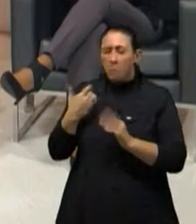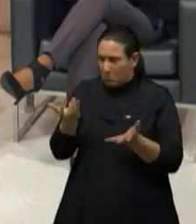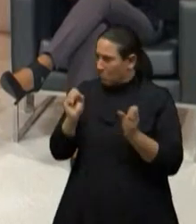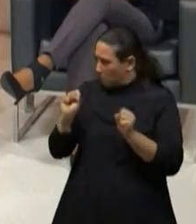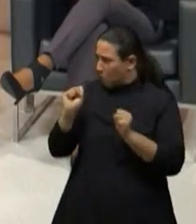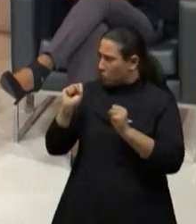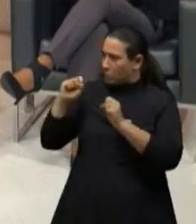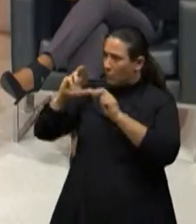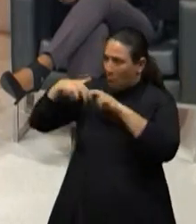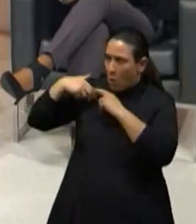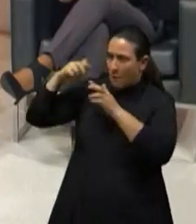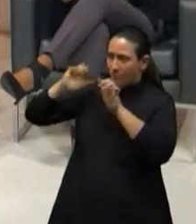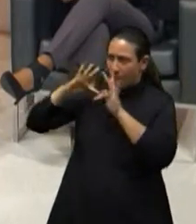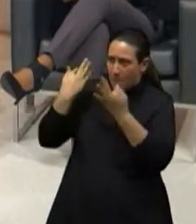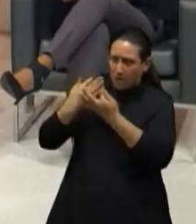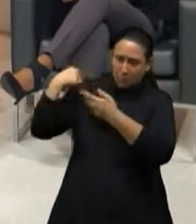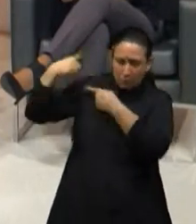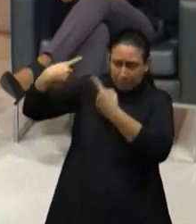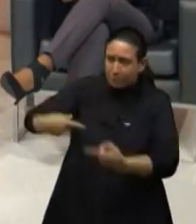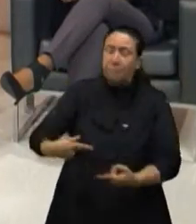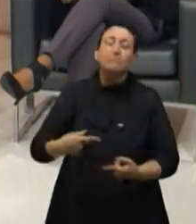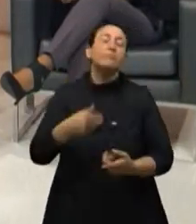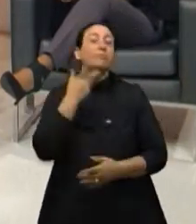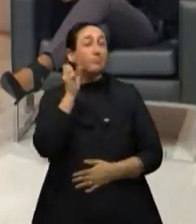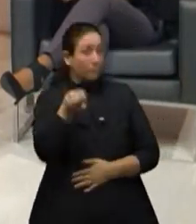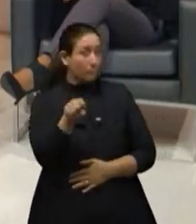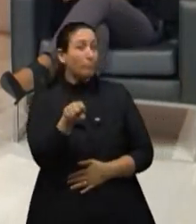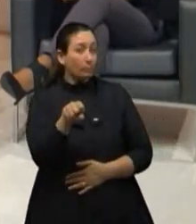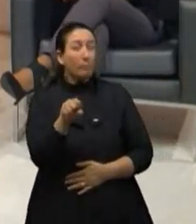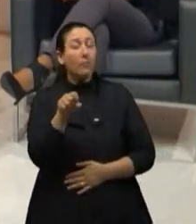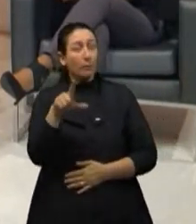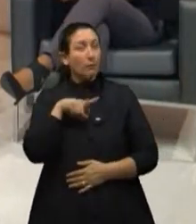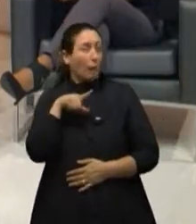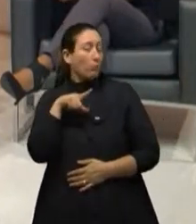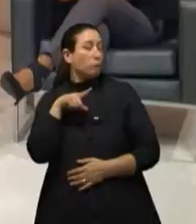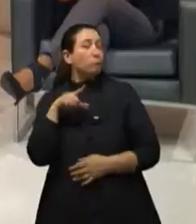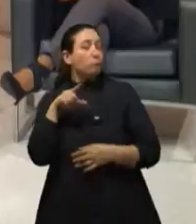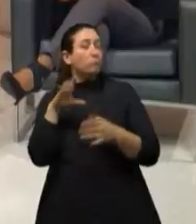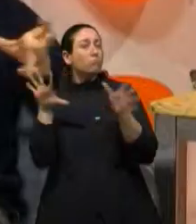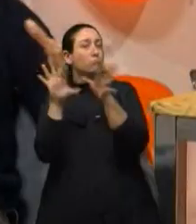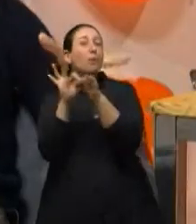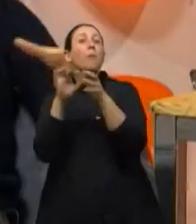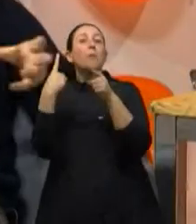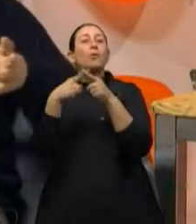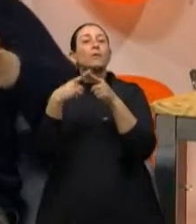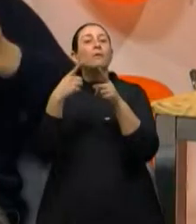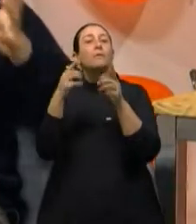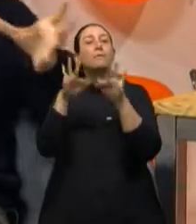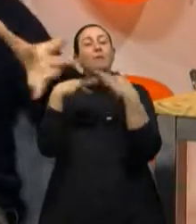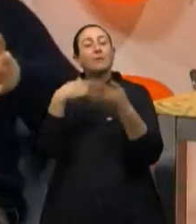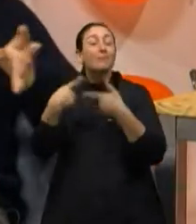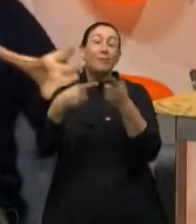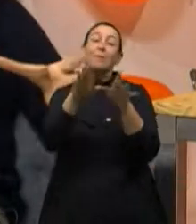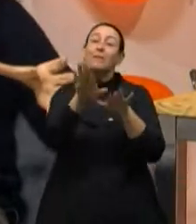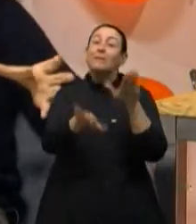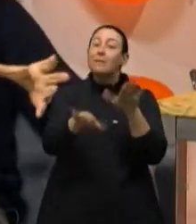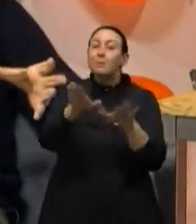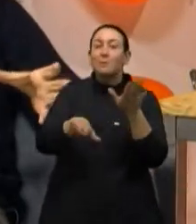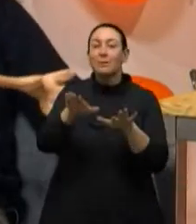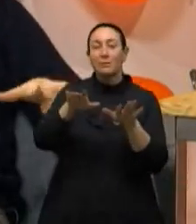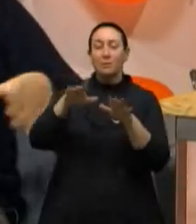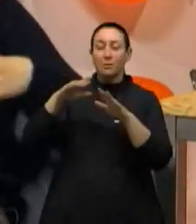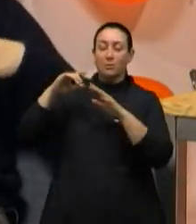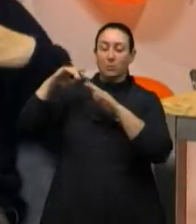tem a ver com a com a com a etnia tem tem também também tem a ver né mas aí a gente vai pegar a as gerações